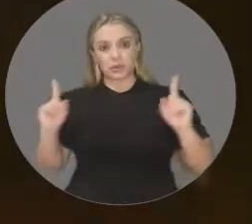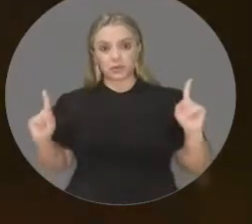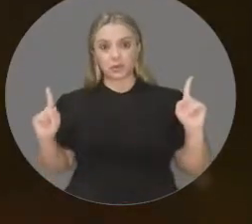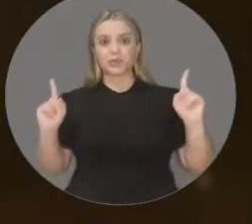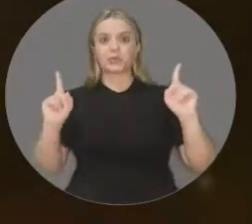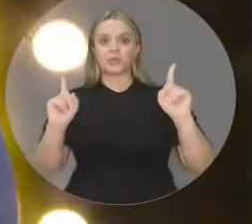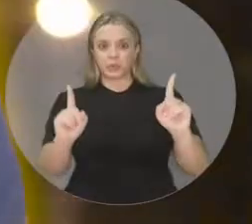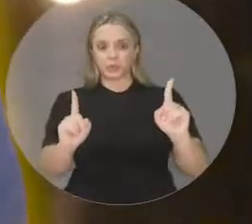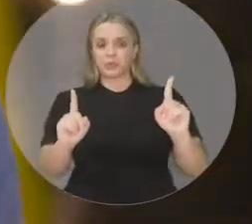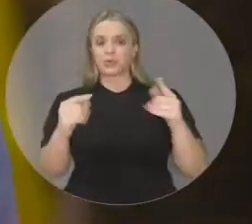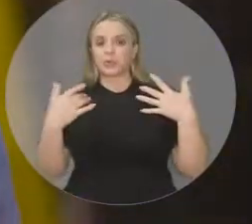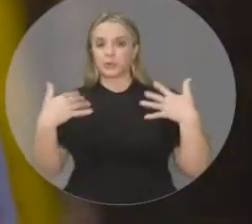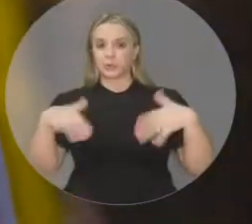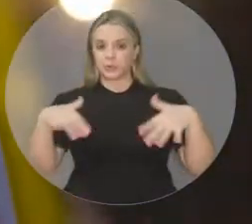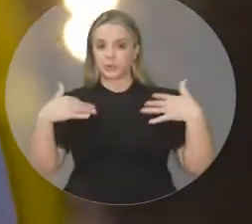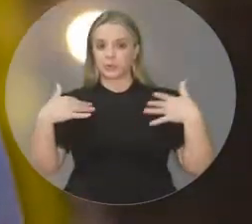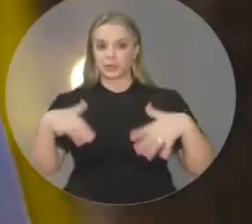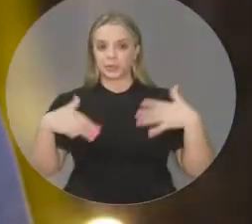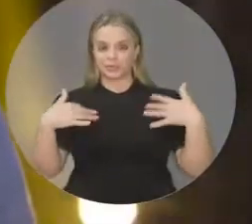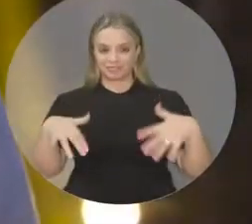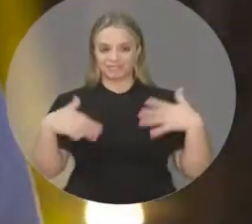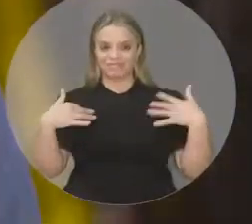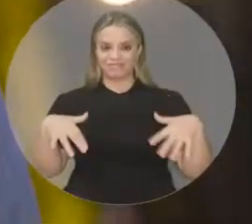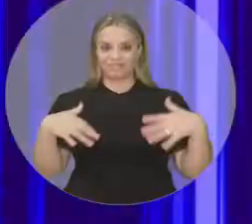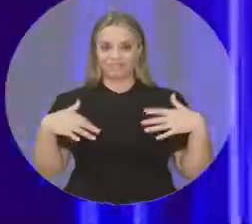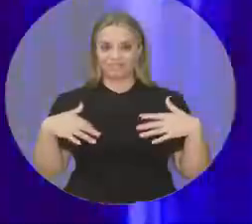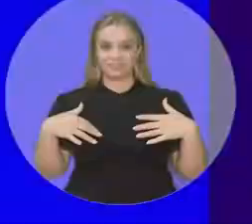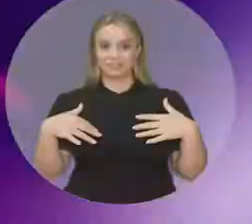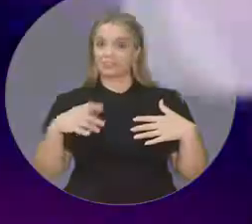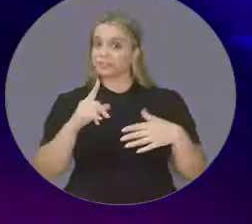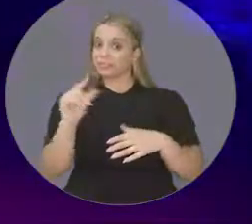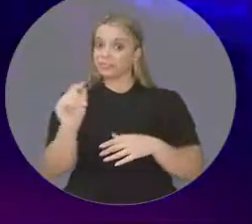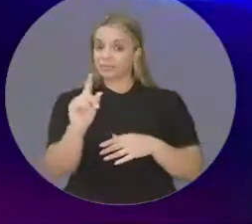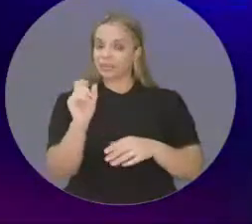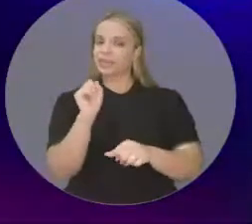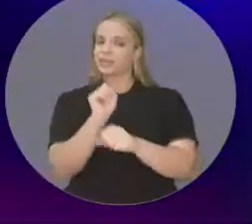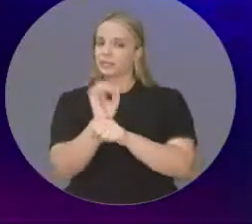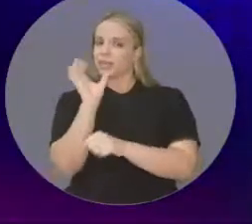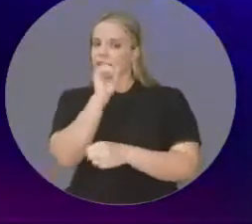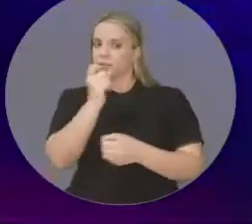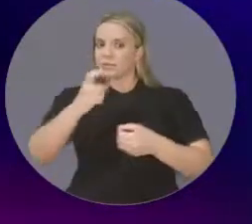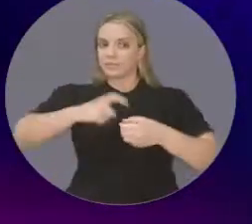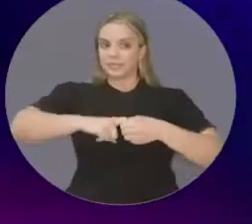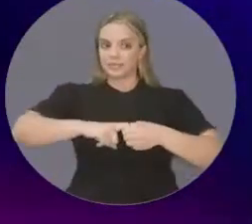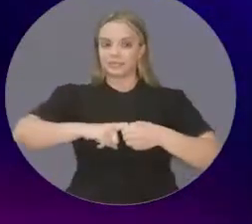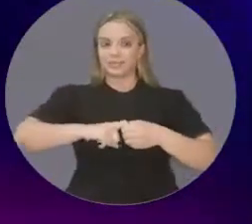no Palco pra Dois. Não saia daí que eu volto em instantes. Rodada,